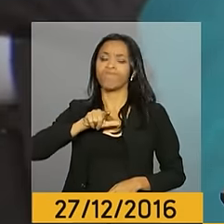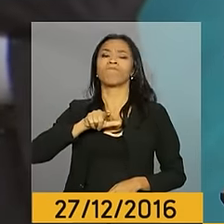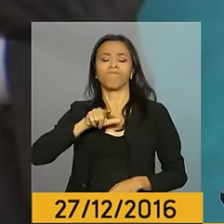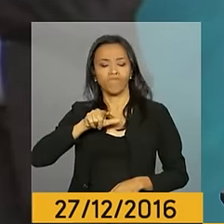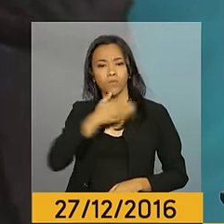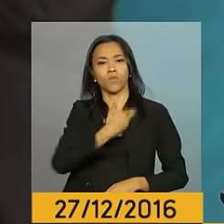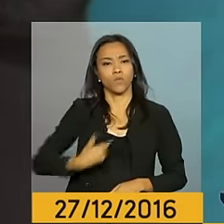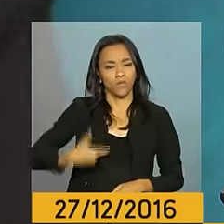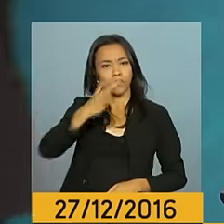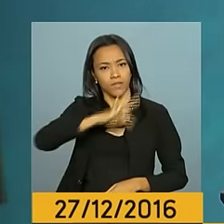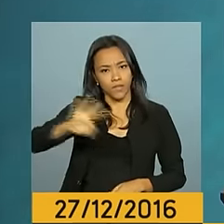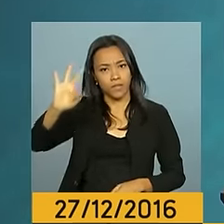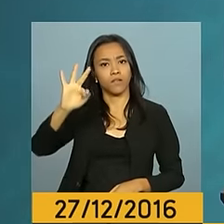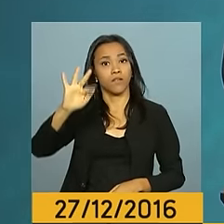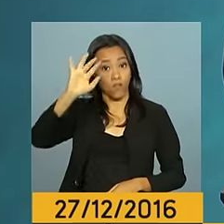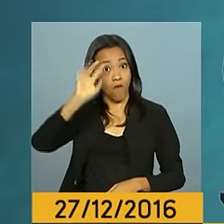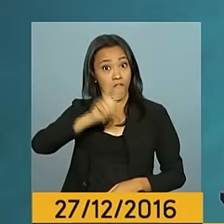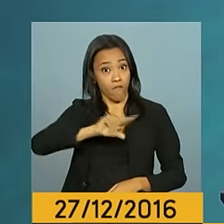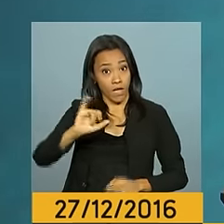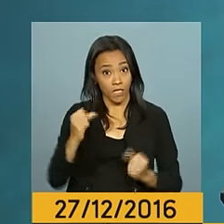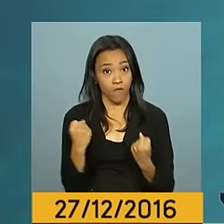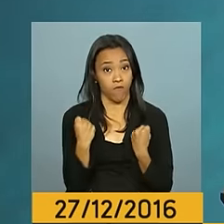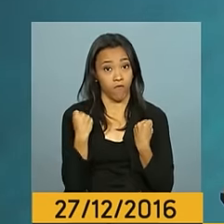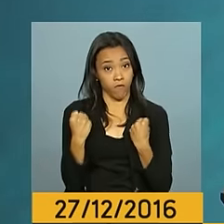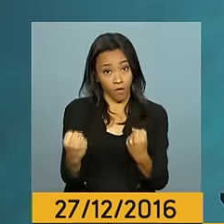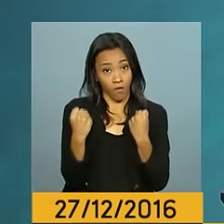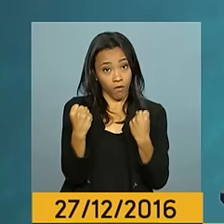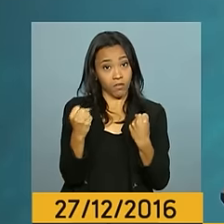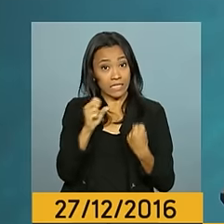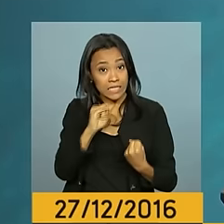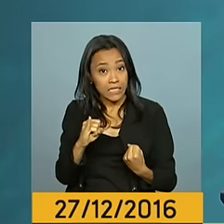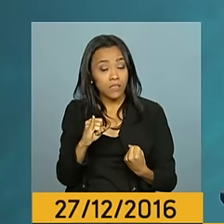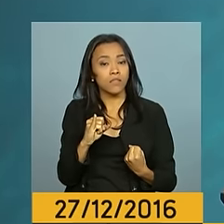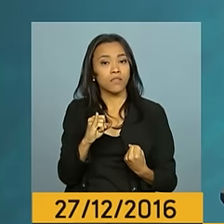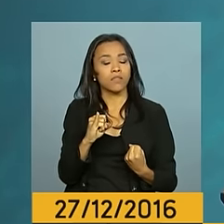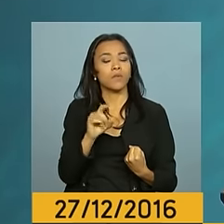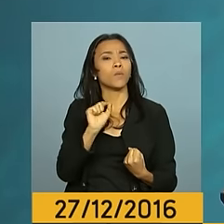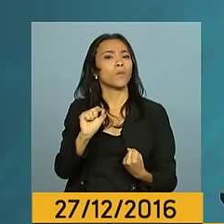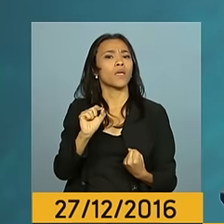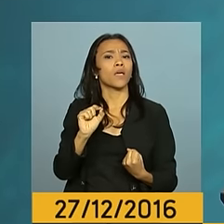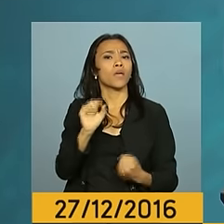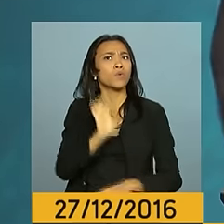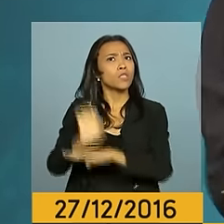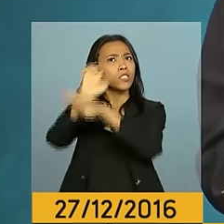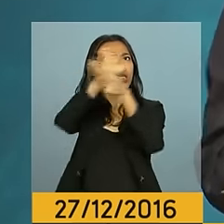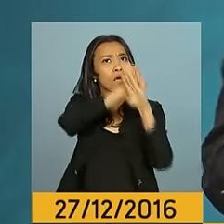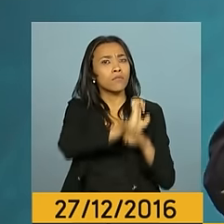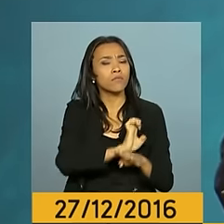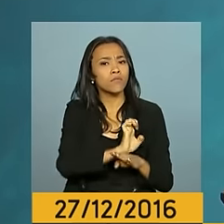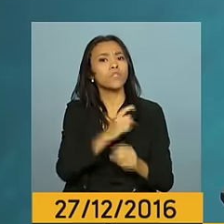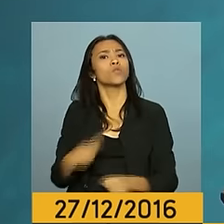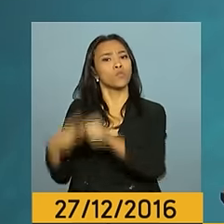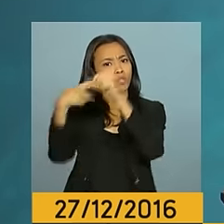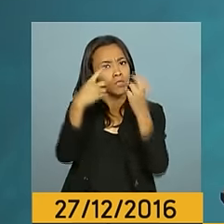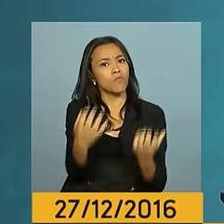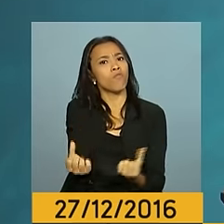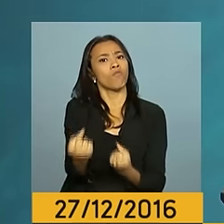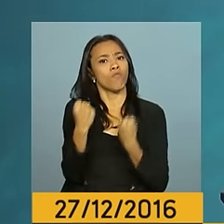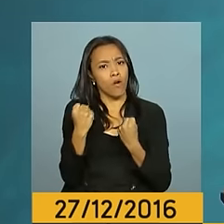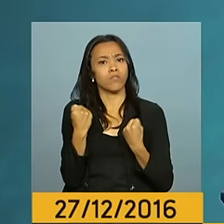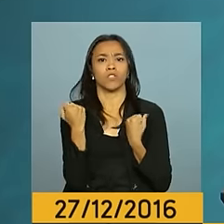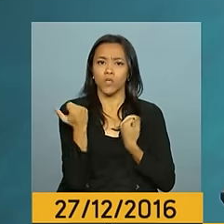união somente será forte se fortes foram forem os estados e os